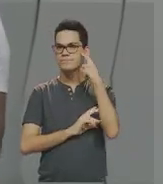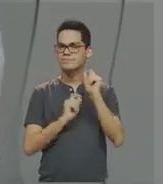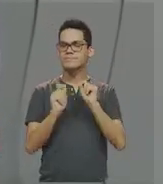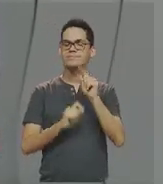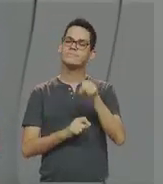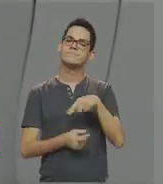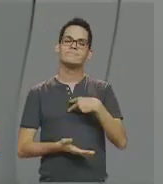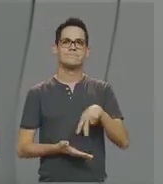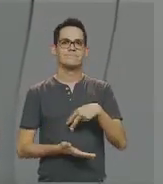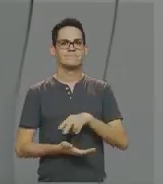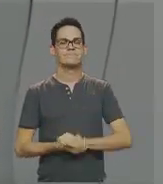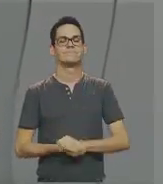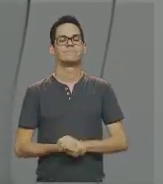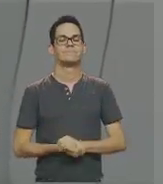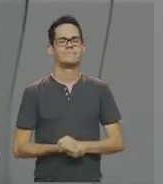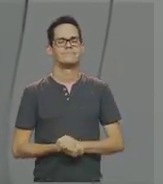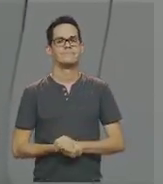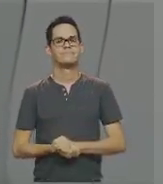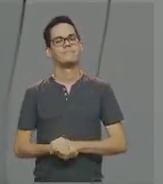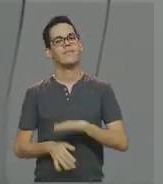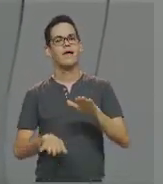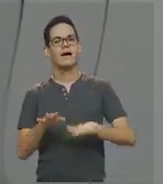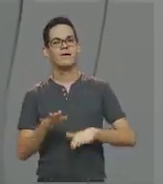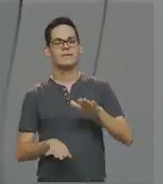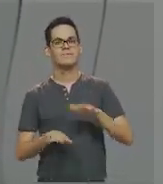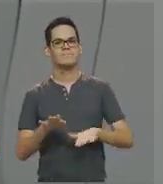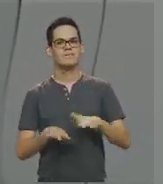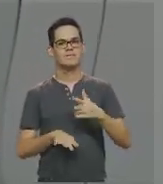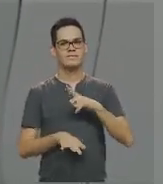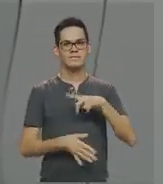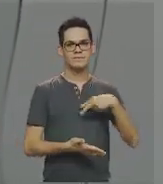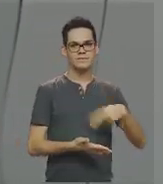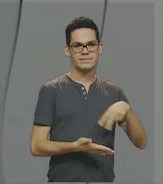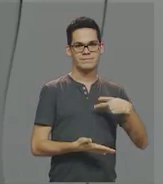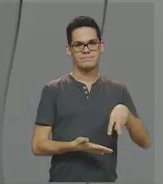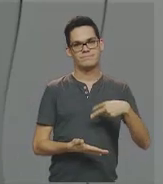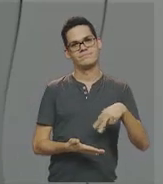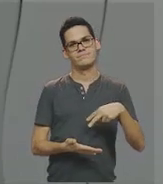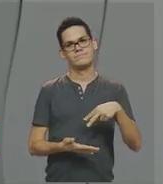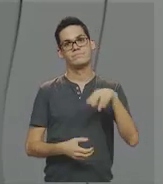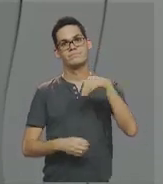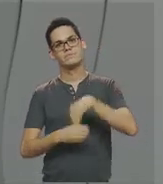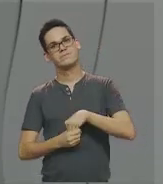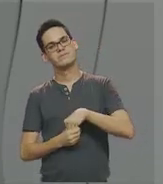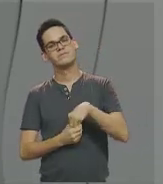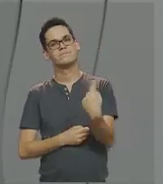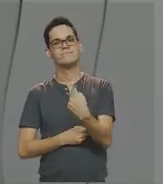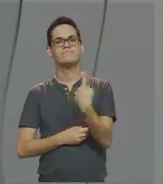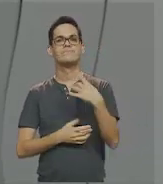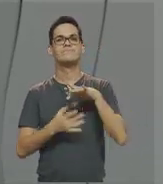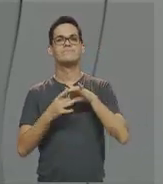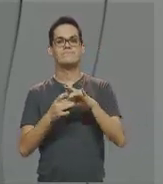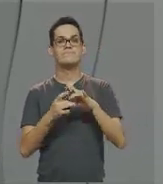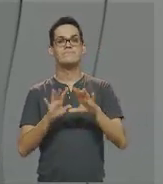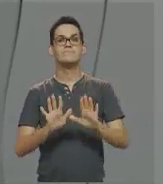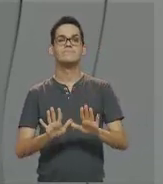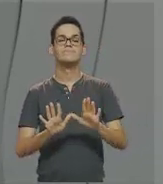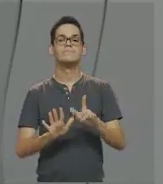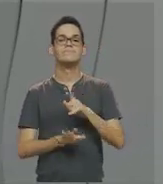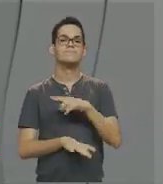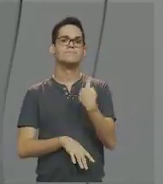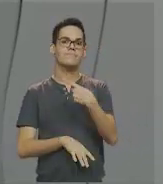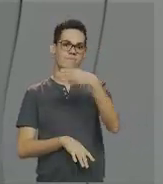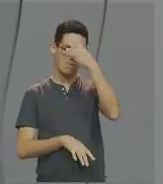dança, né? Porque muitas das vezes a gente tem essa experiência de dança no nosso contexto social e a gente esquece